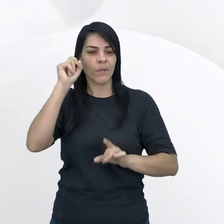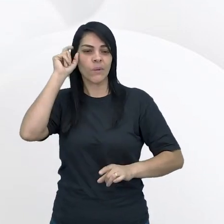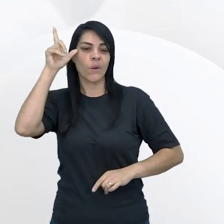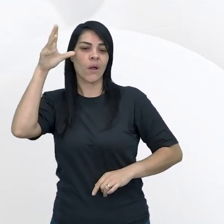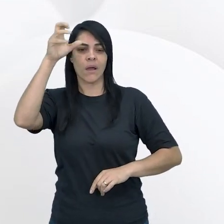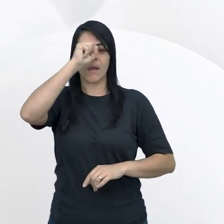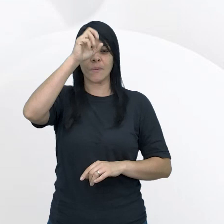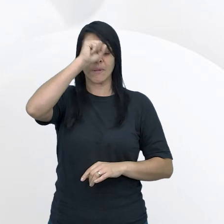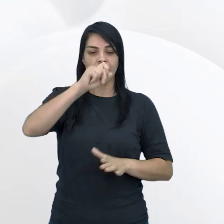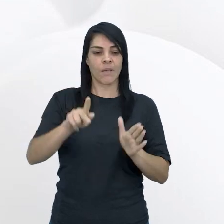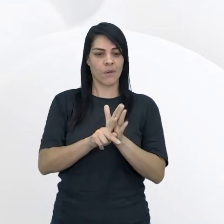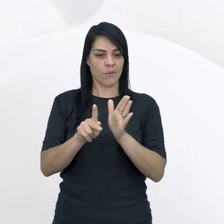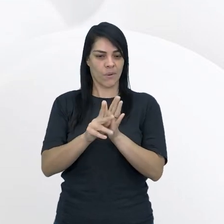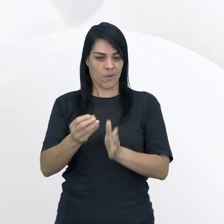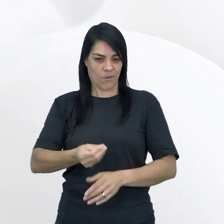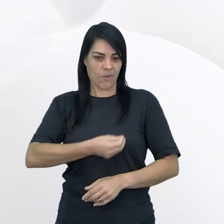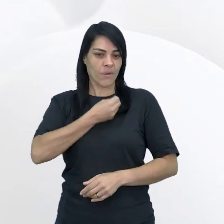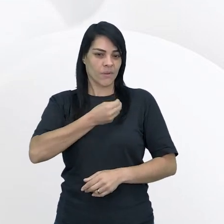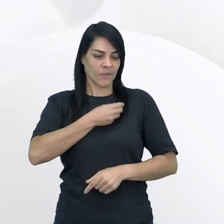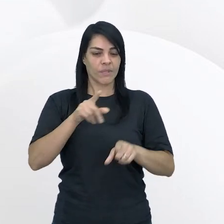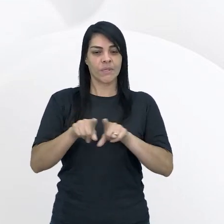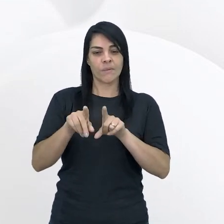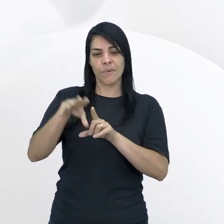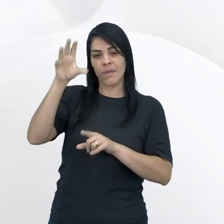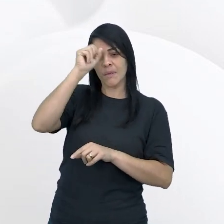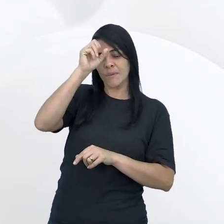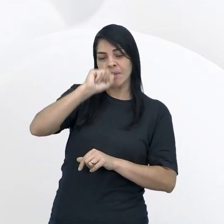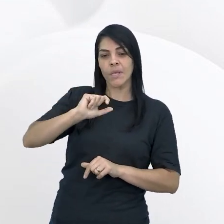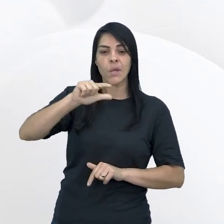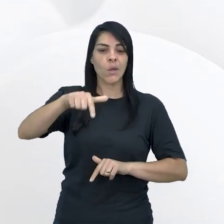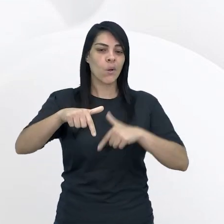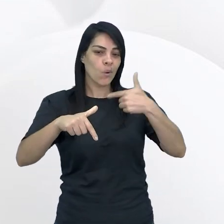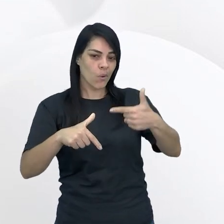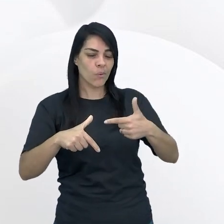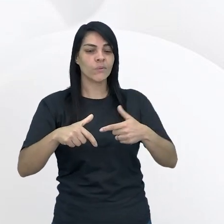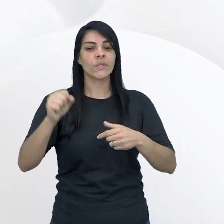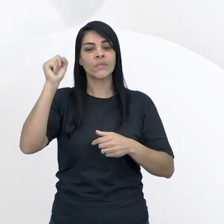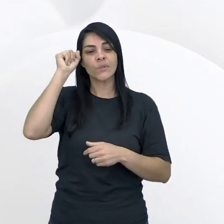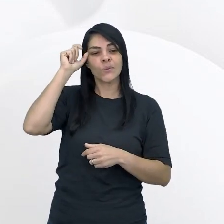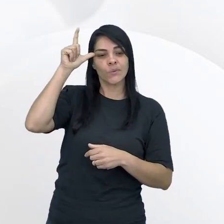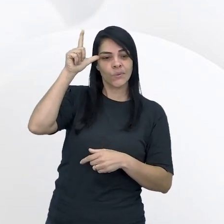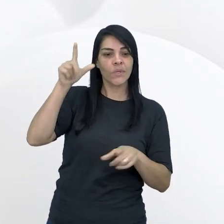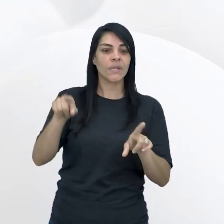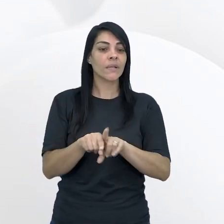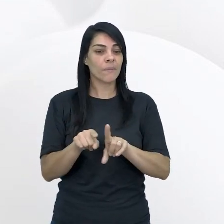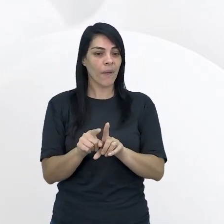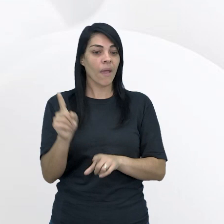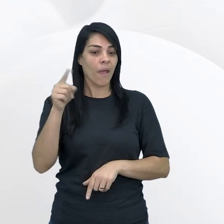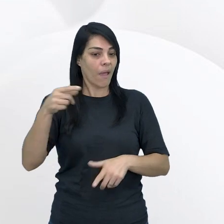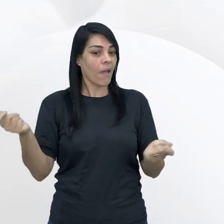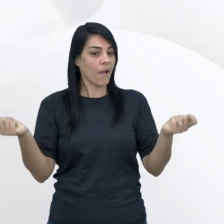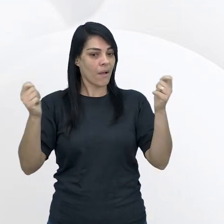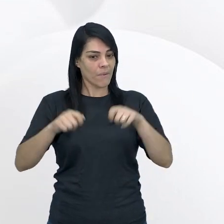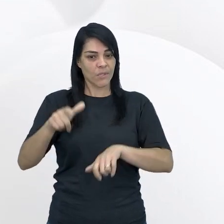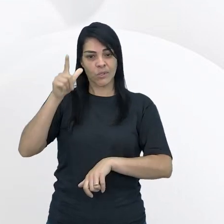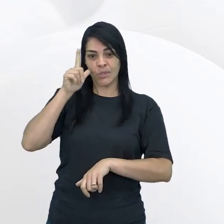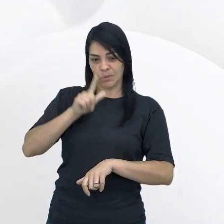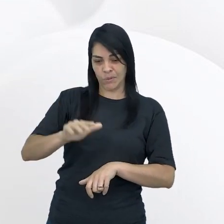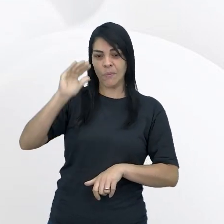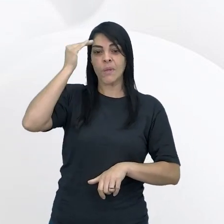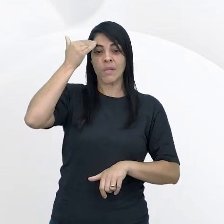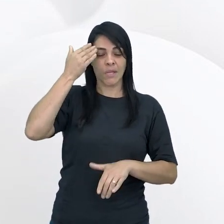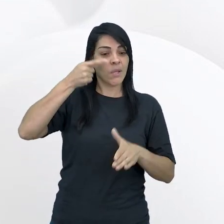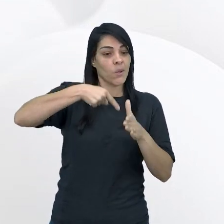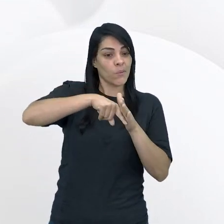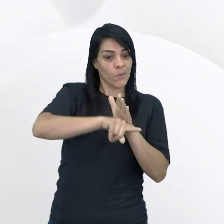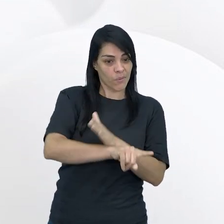si mesmo ao aprender sobre outras culturas. É possível ganhar uma compreensão mais profunda de sua